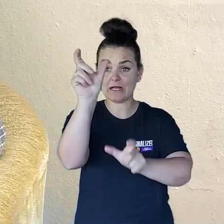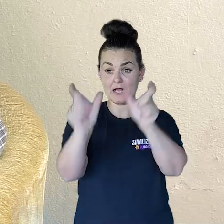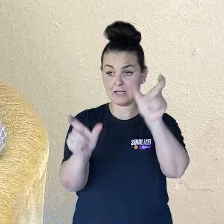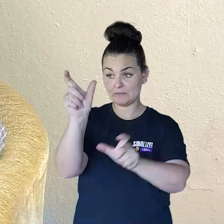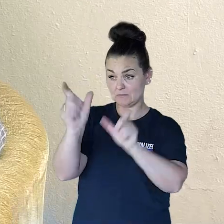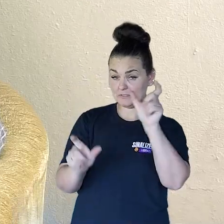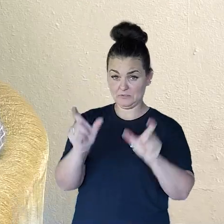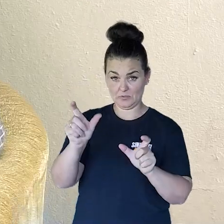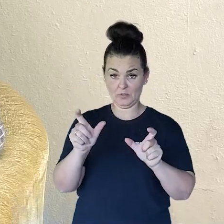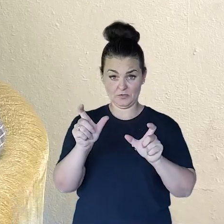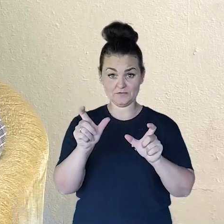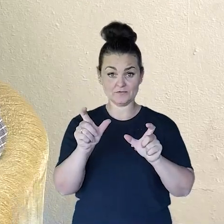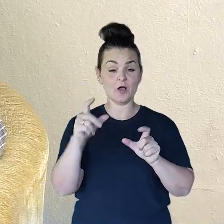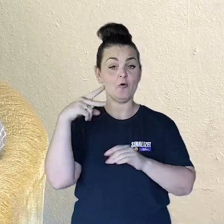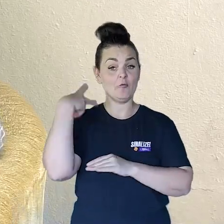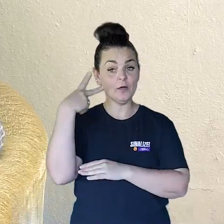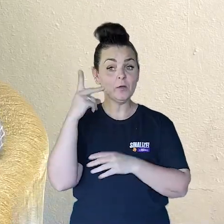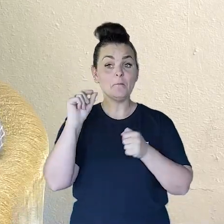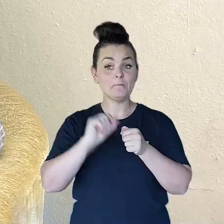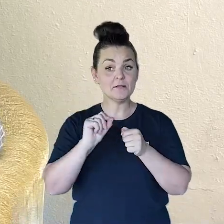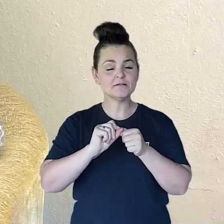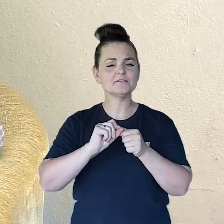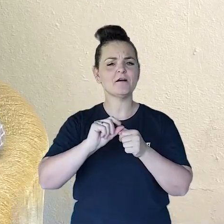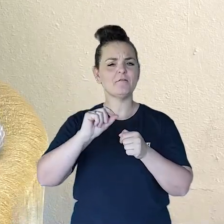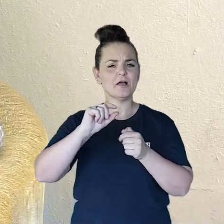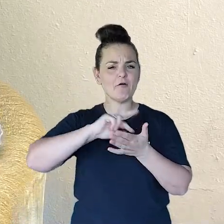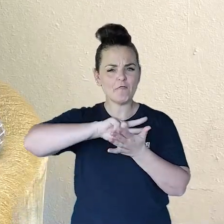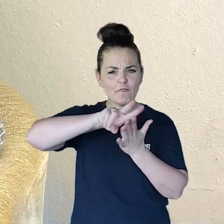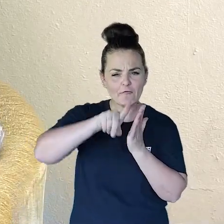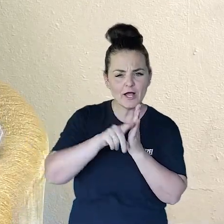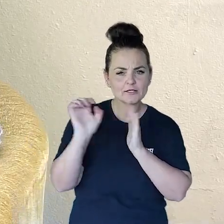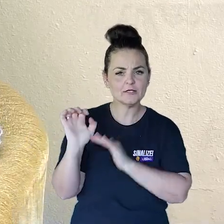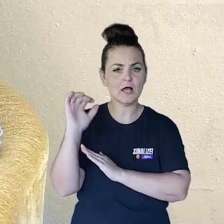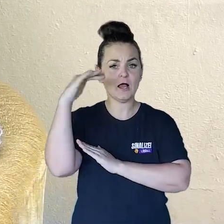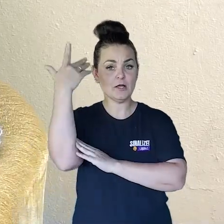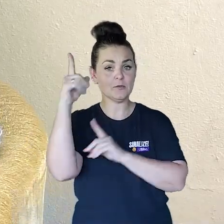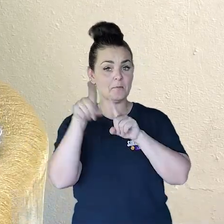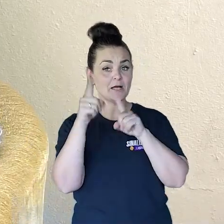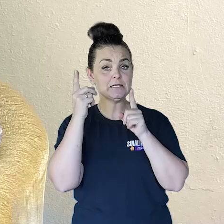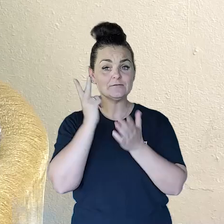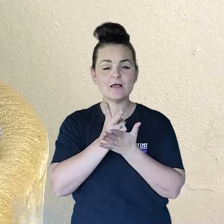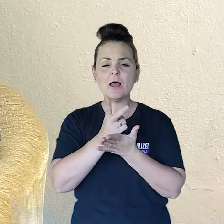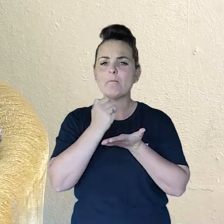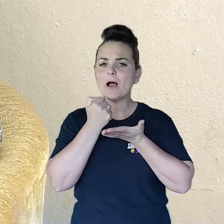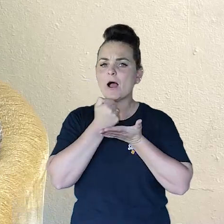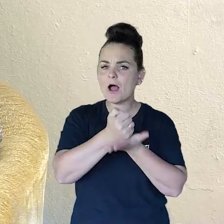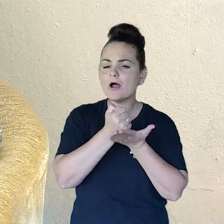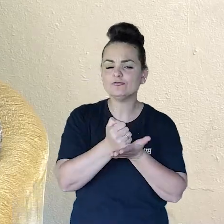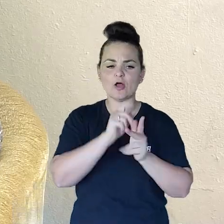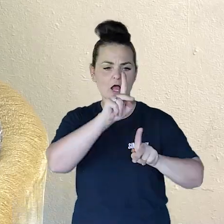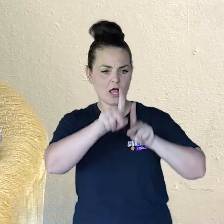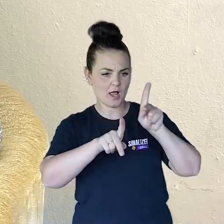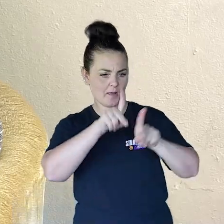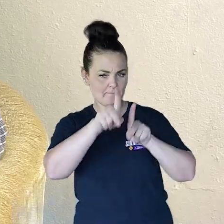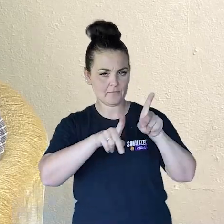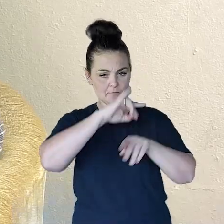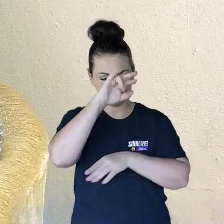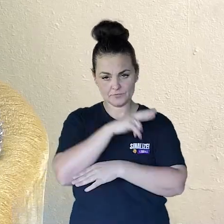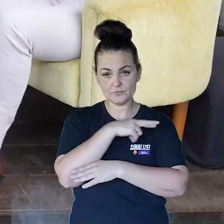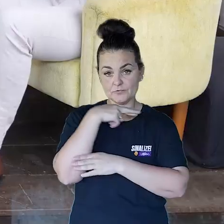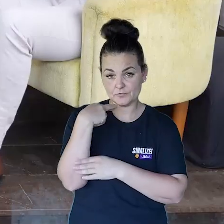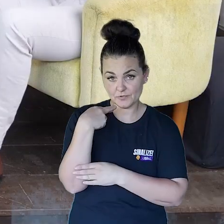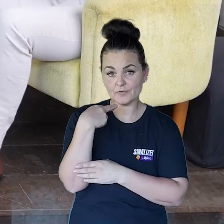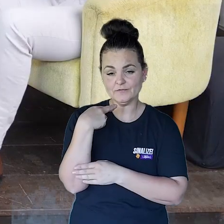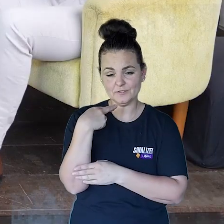consequentemente, as suas ações elas devem estar voltadas ao impacto da sociedade como um todo, sem distinção. Então, eu acredito